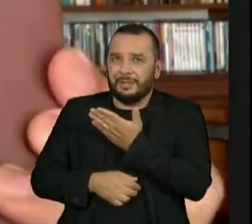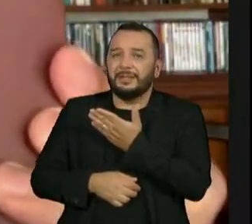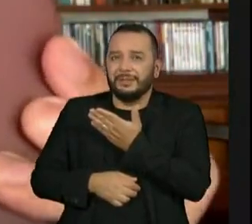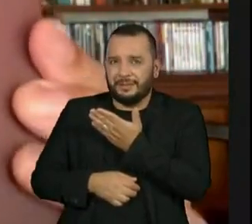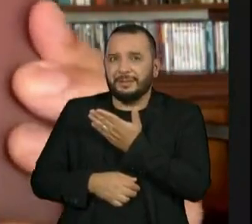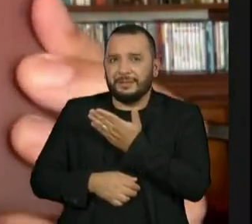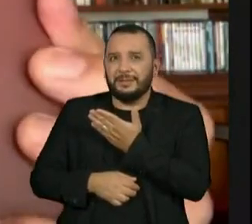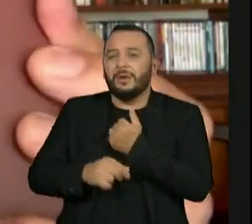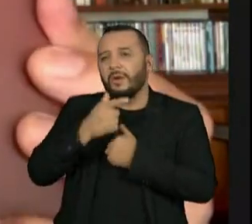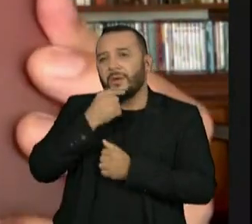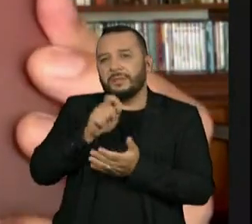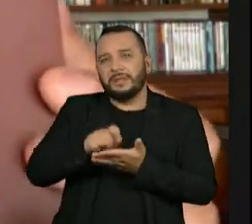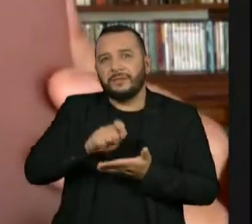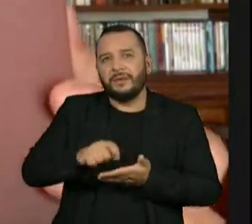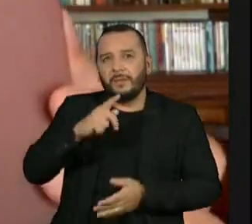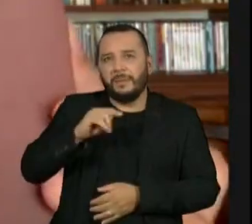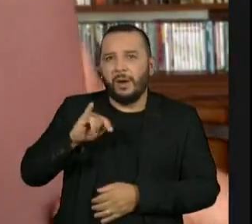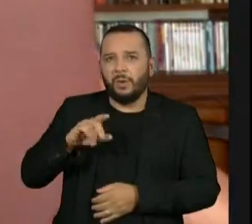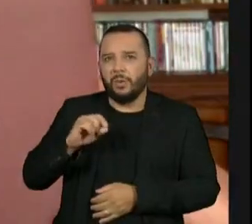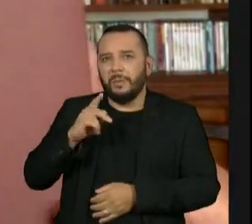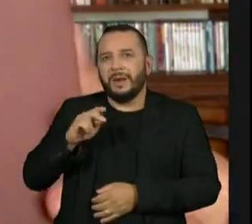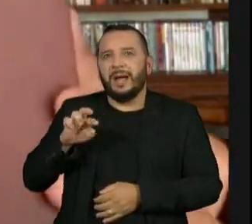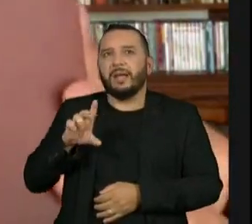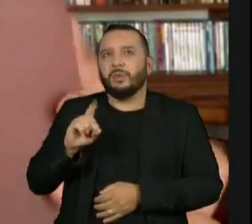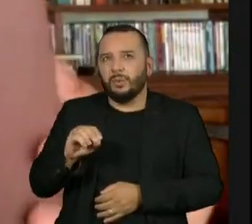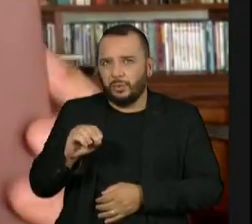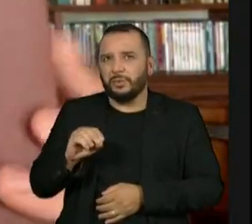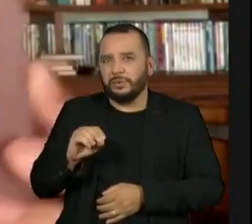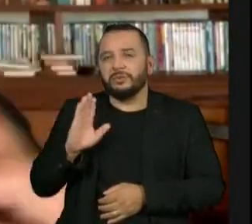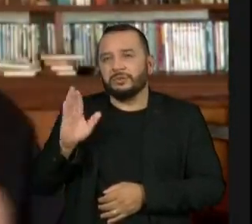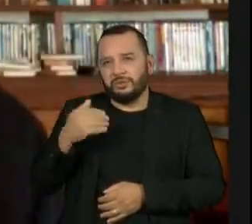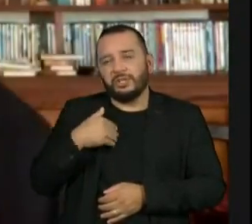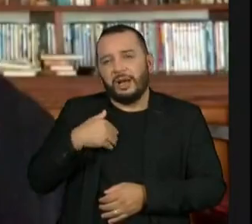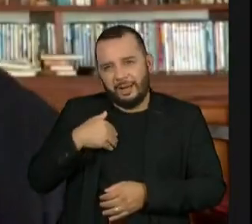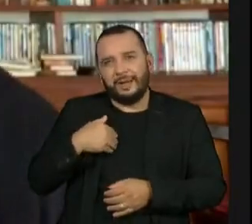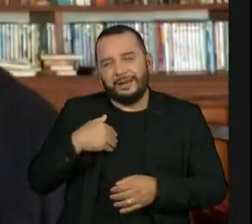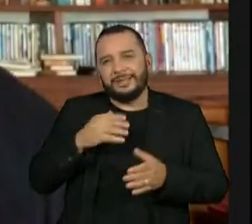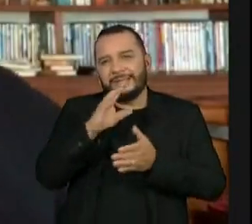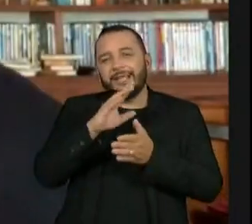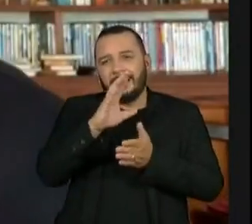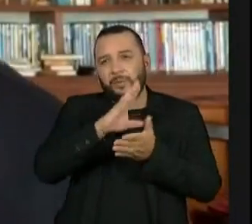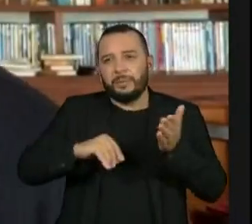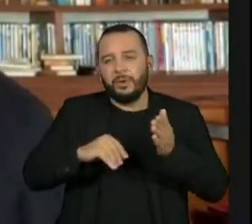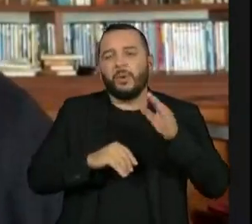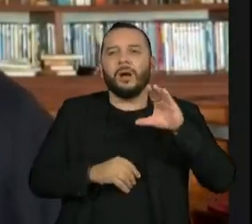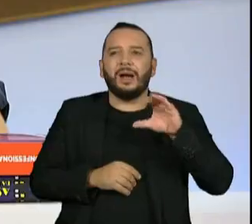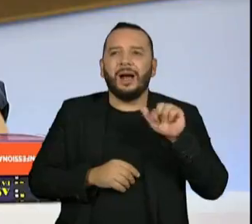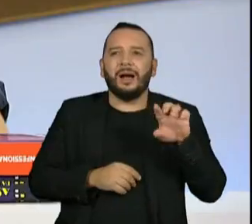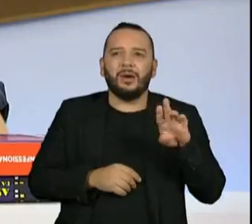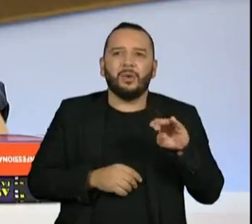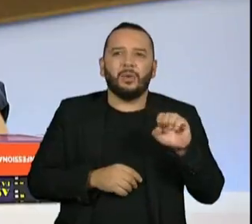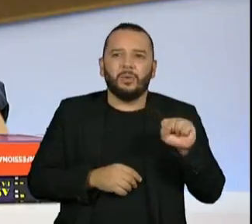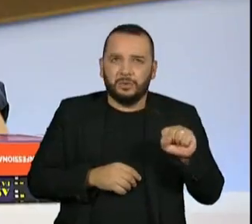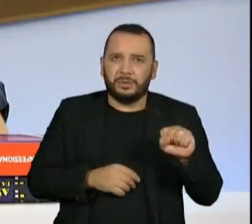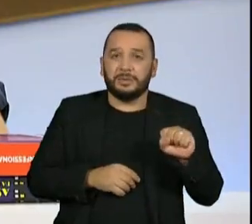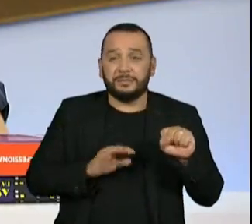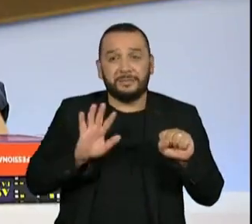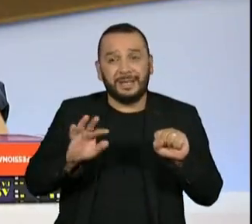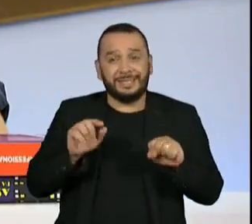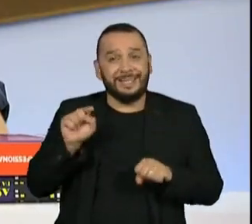Biografia de Paulo Prado, pelo Carlos Berriel. Esse livro certamente não foi lido